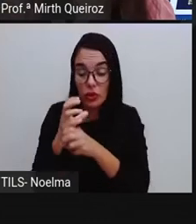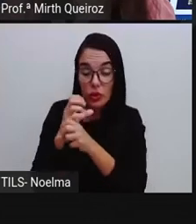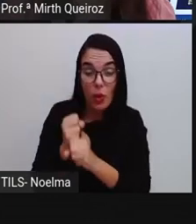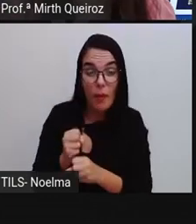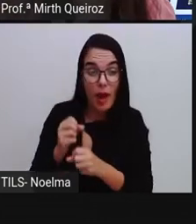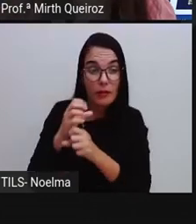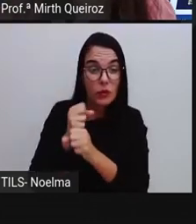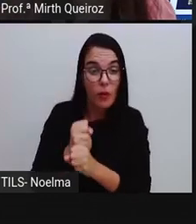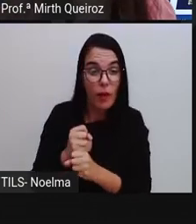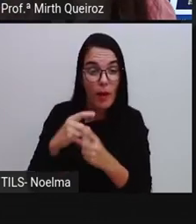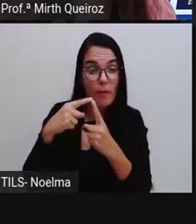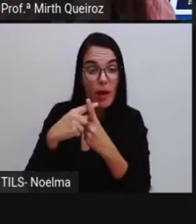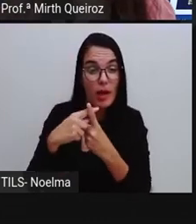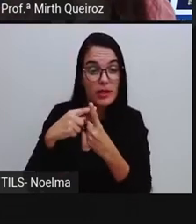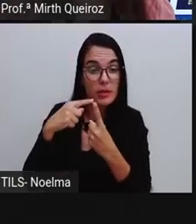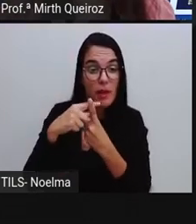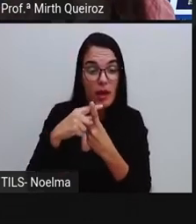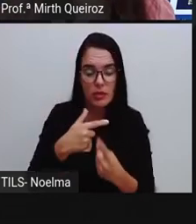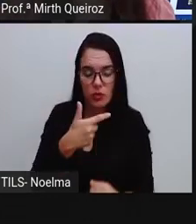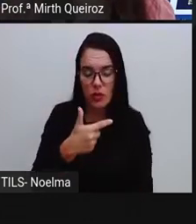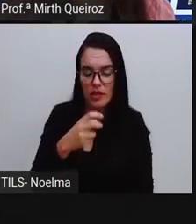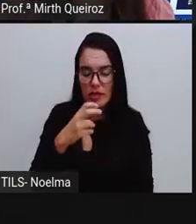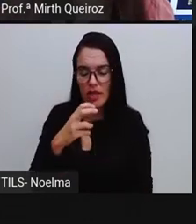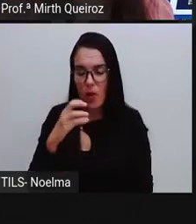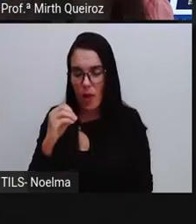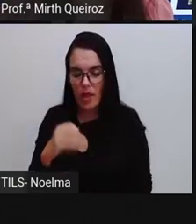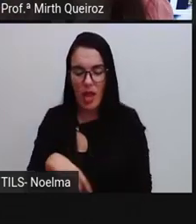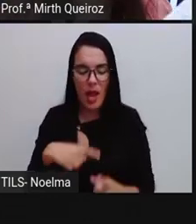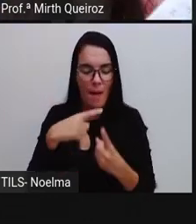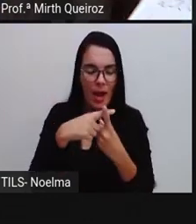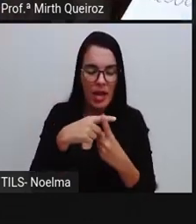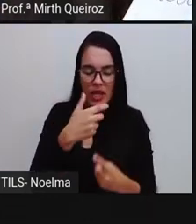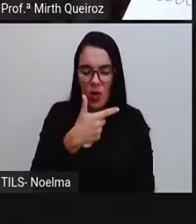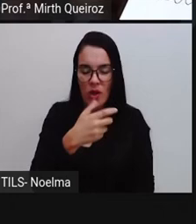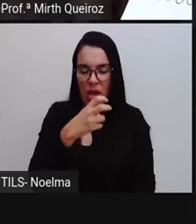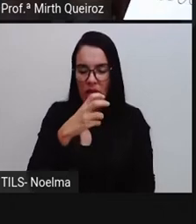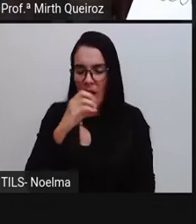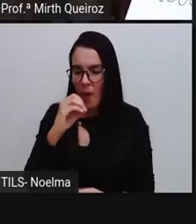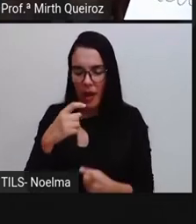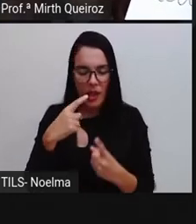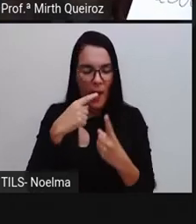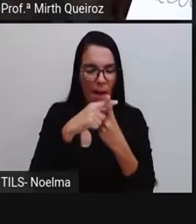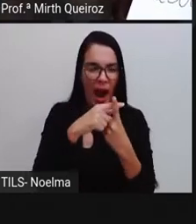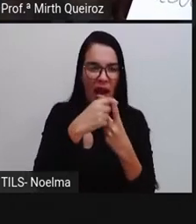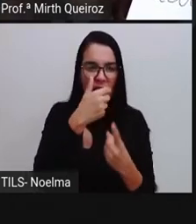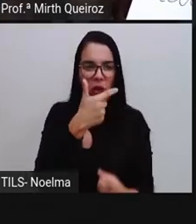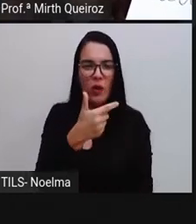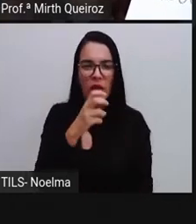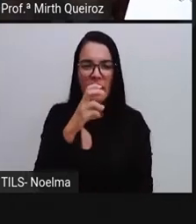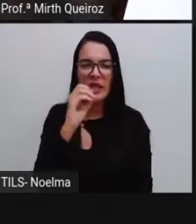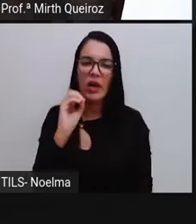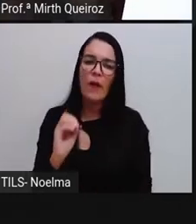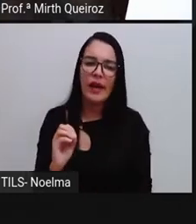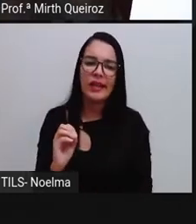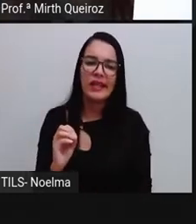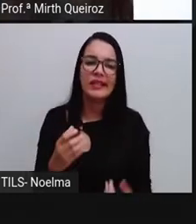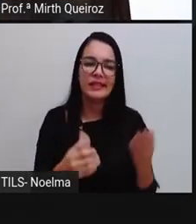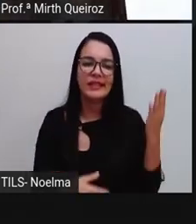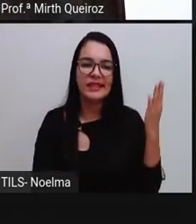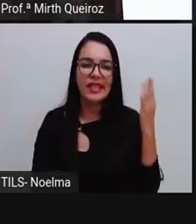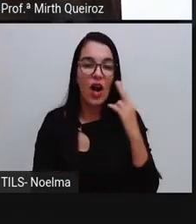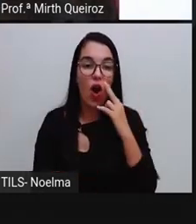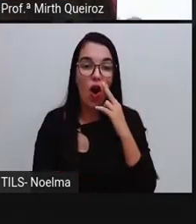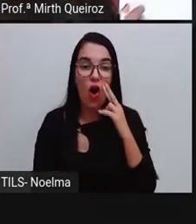de 250 ml em 250 ml para a gente saber quanto é que vai precisar. Olha só, para a gente fazer